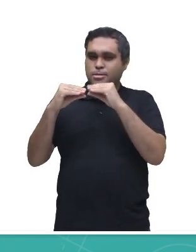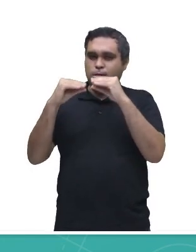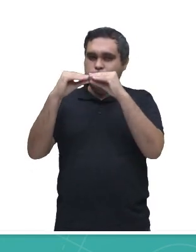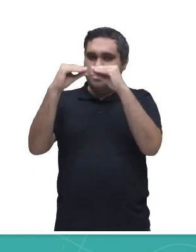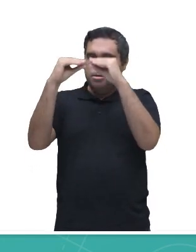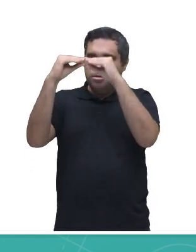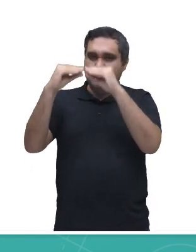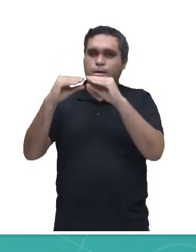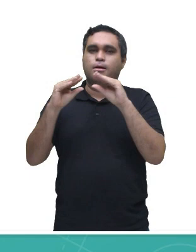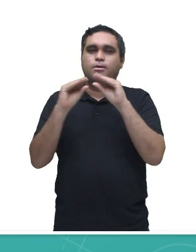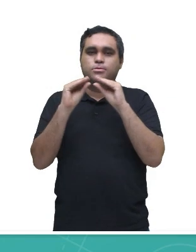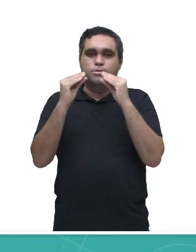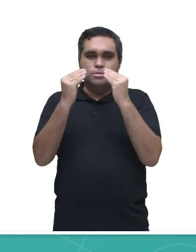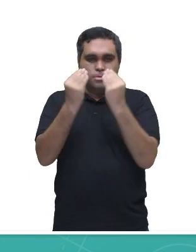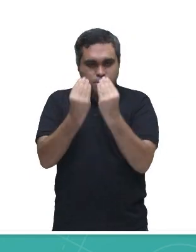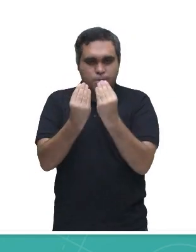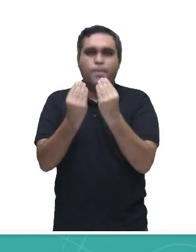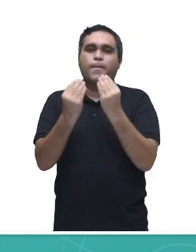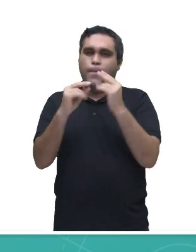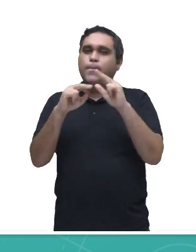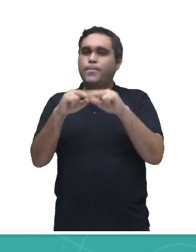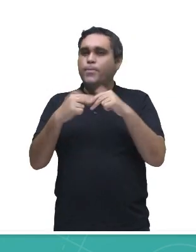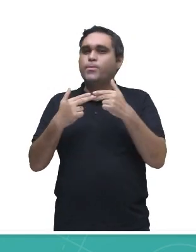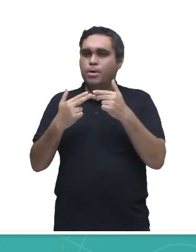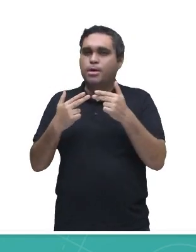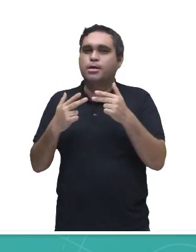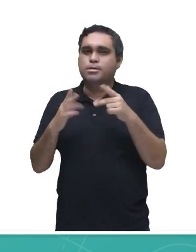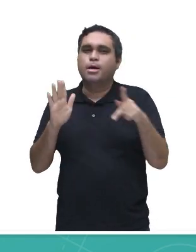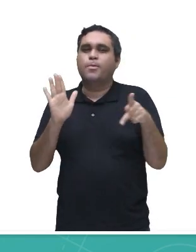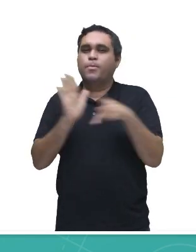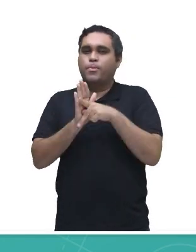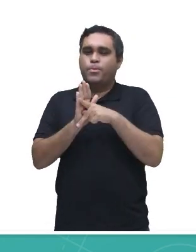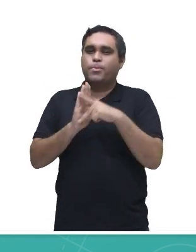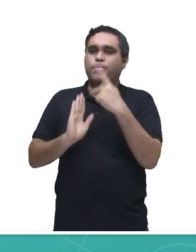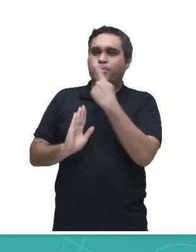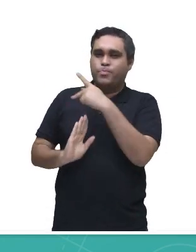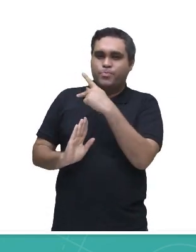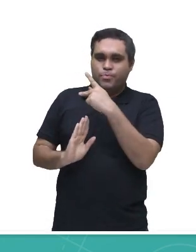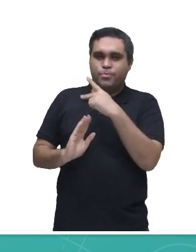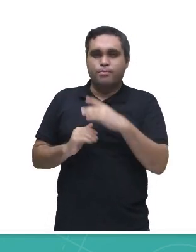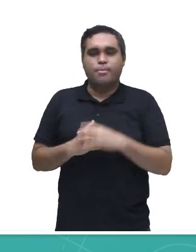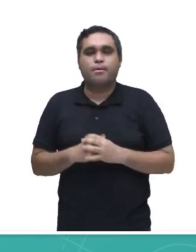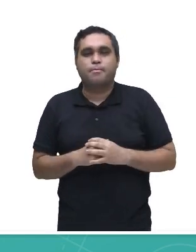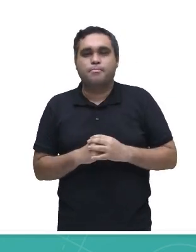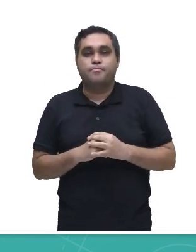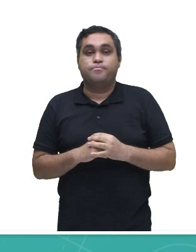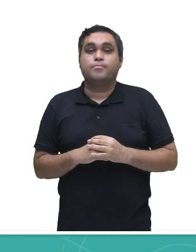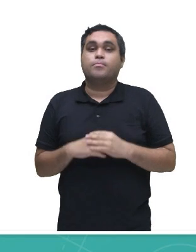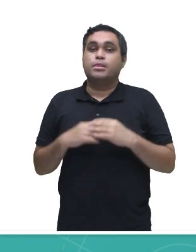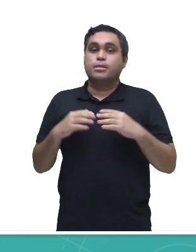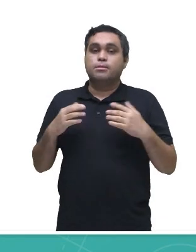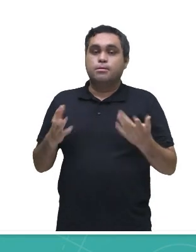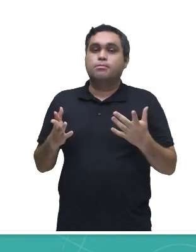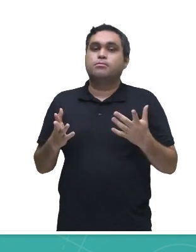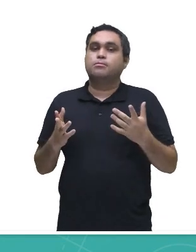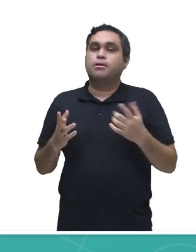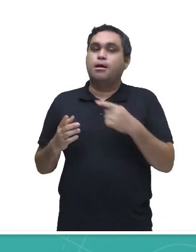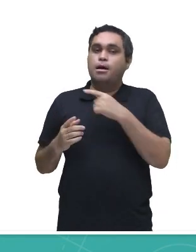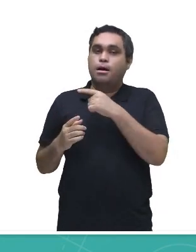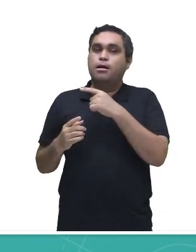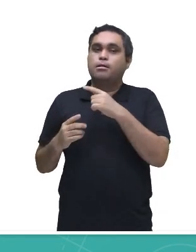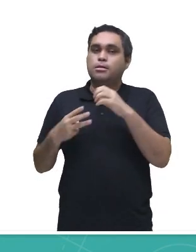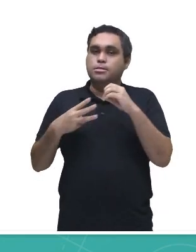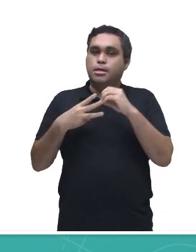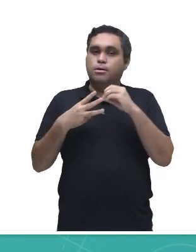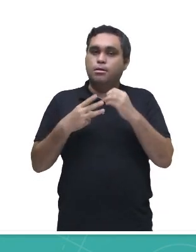sacolas, porque essa é a função do complexo golgiense. O que a célula produz é ali